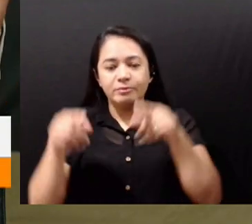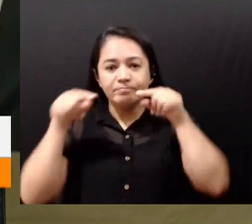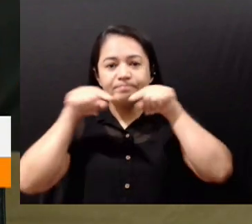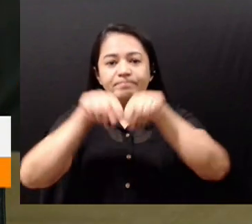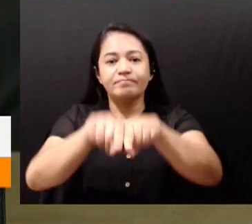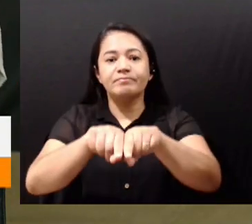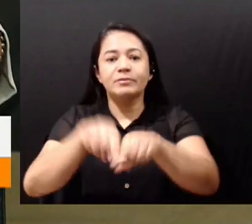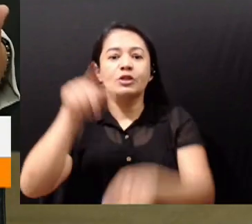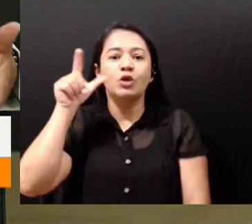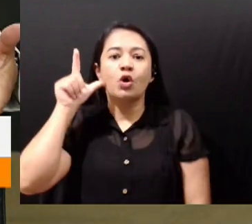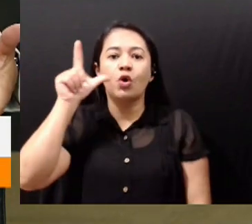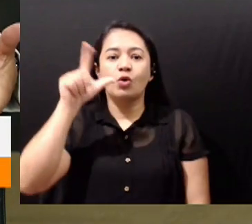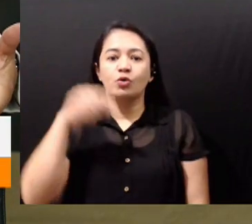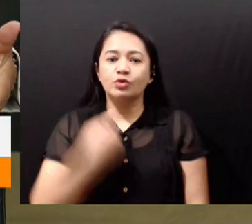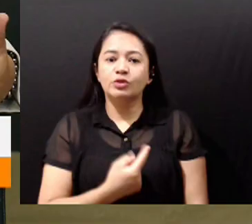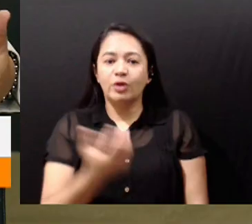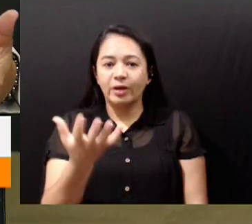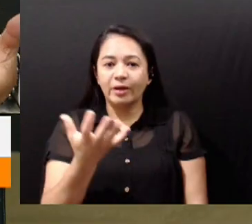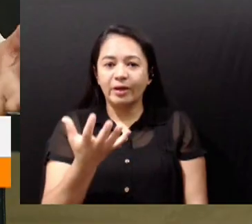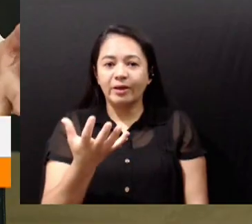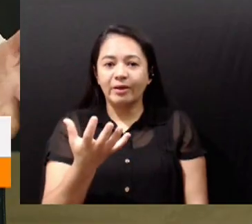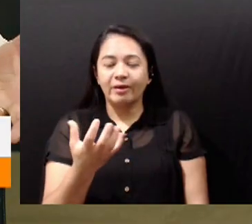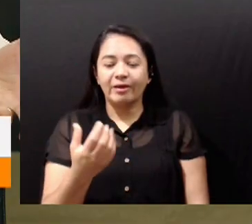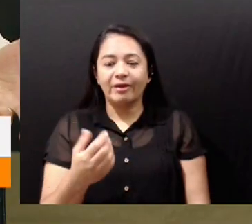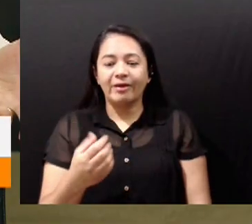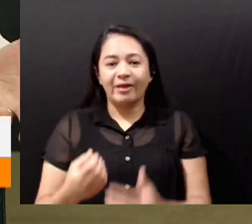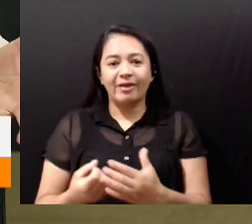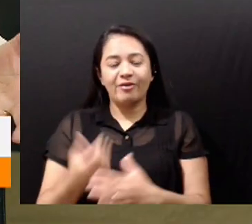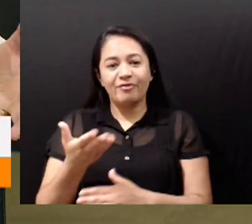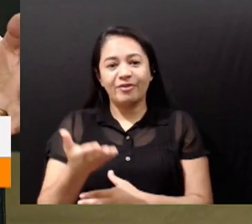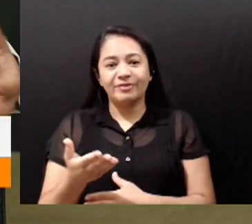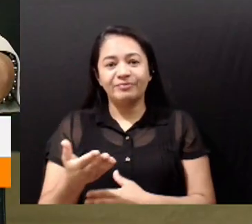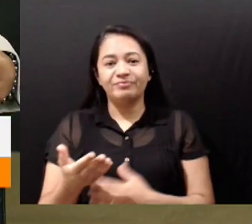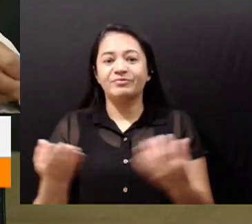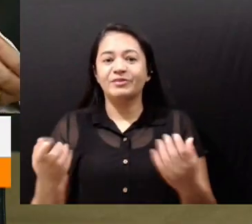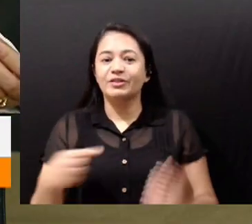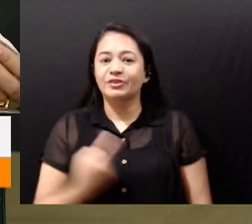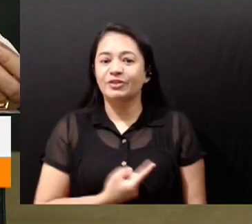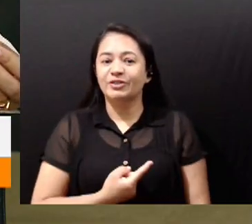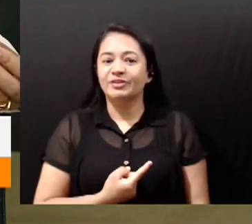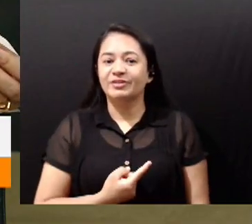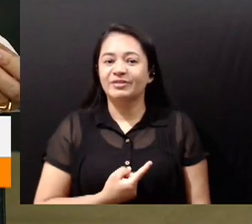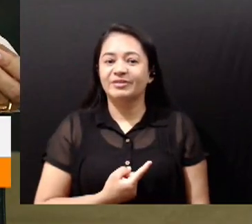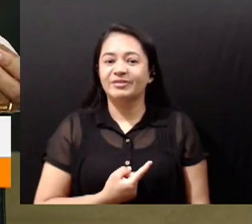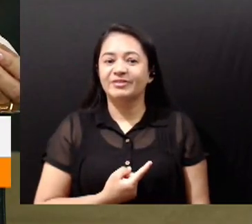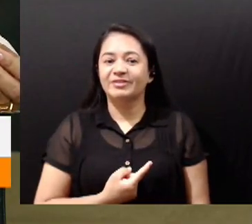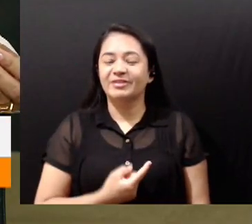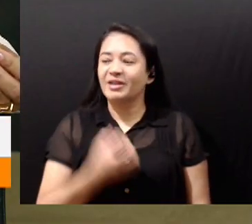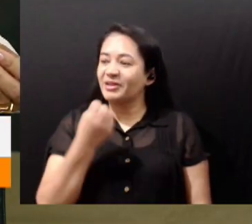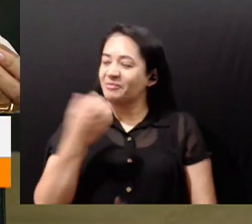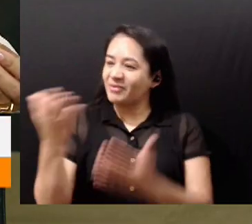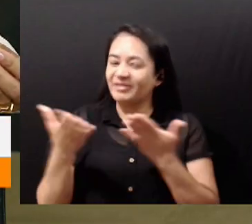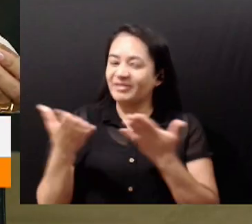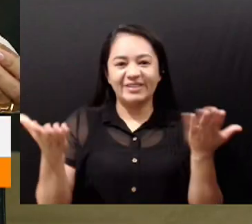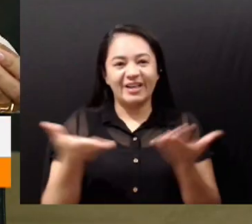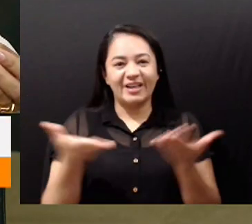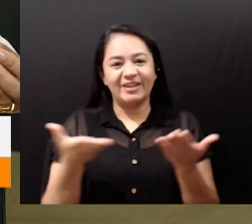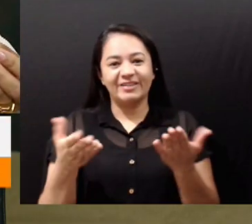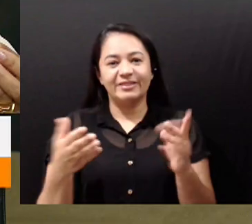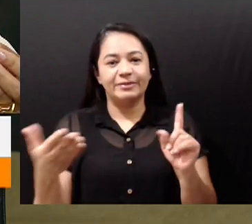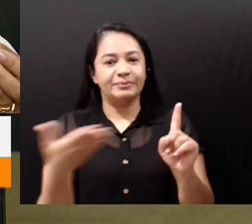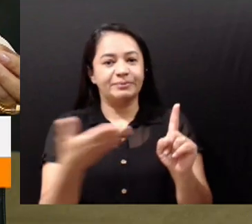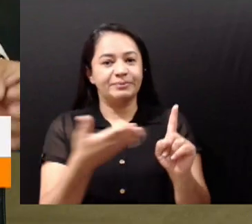a gente quer externamente. E falando nisso, a gente quer dar as boas-vindas, né? A doutora